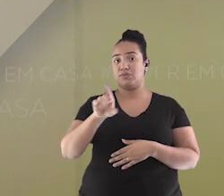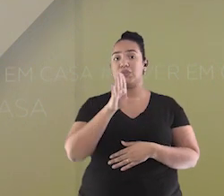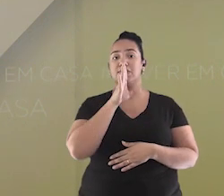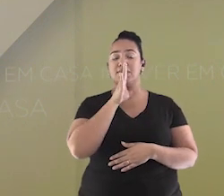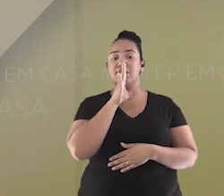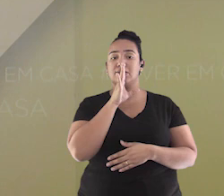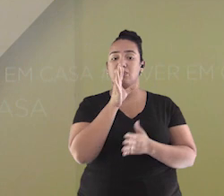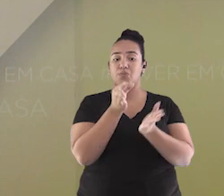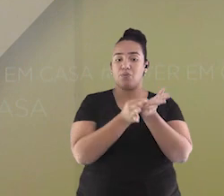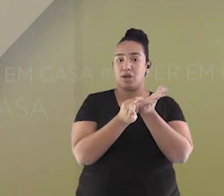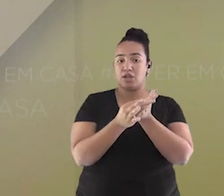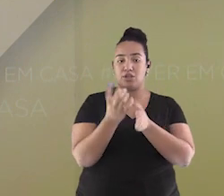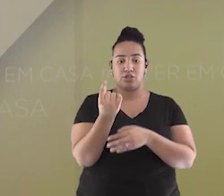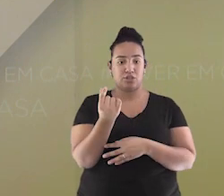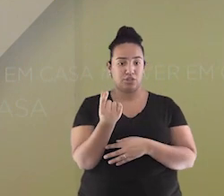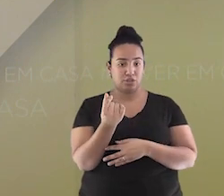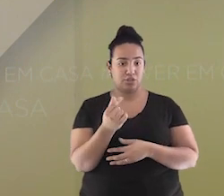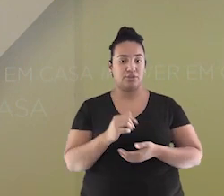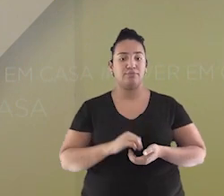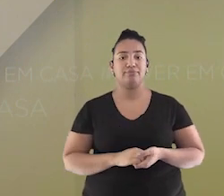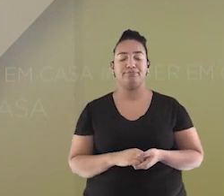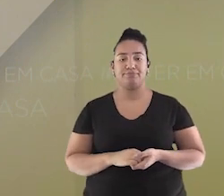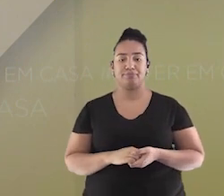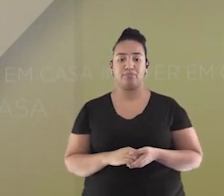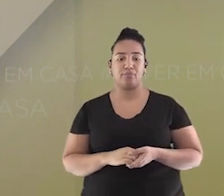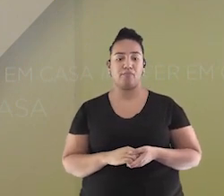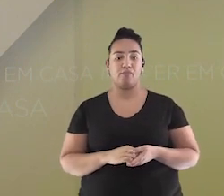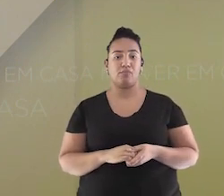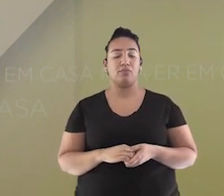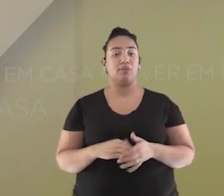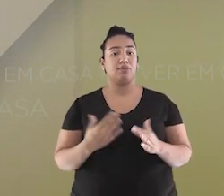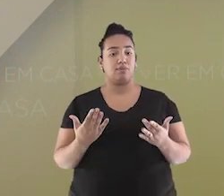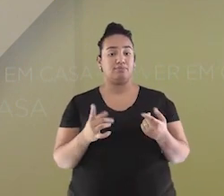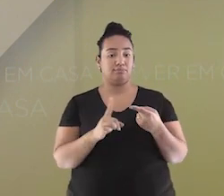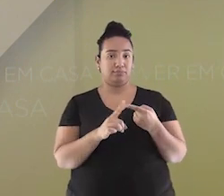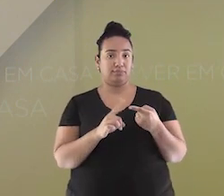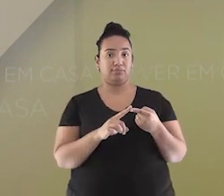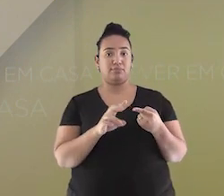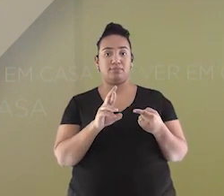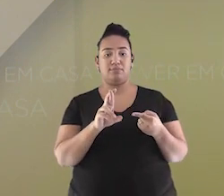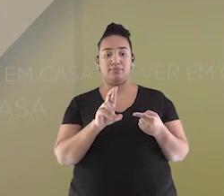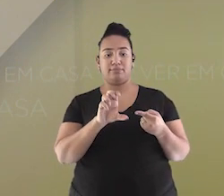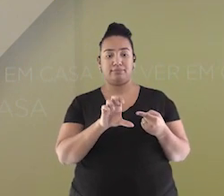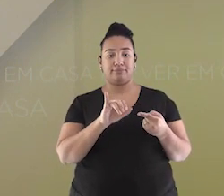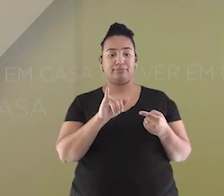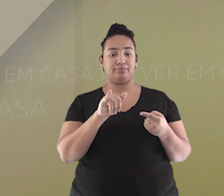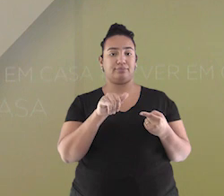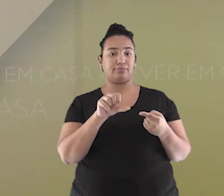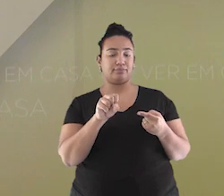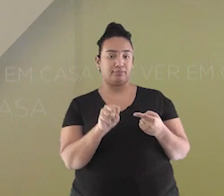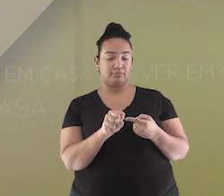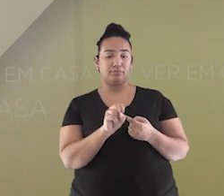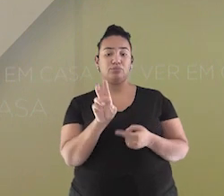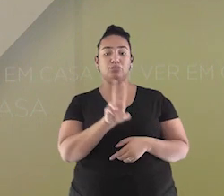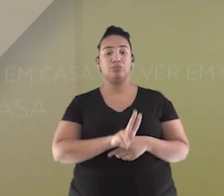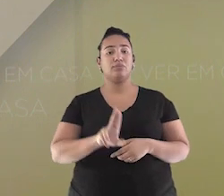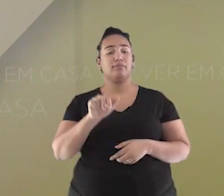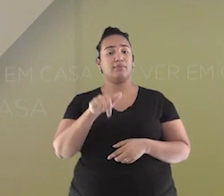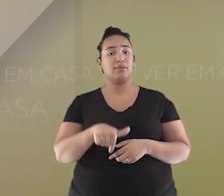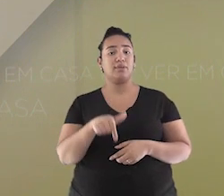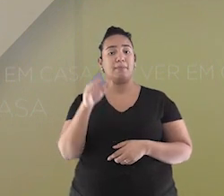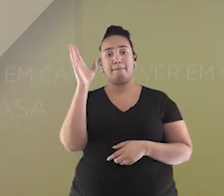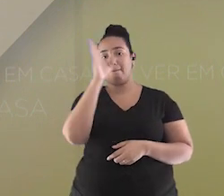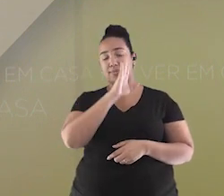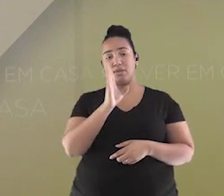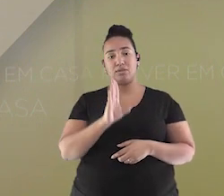esses modelos de moedas e dinheiros agora. Aqui a gente tem o Reis, que foi o nome de uma unidade monetária